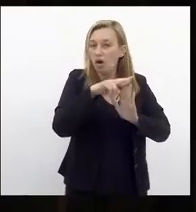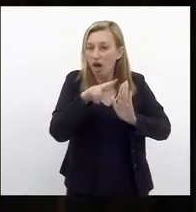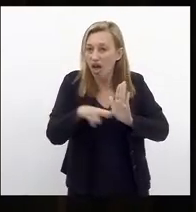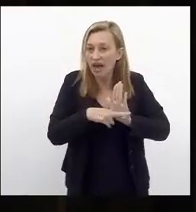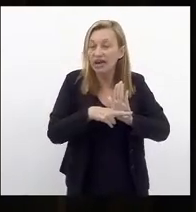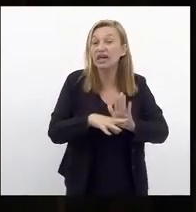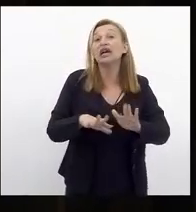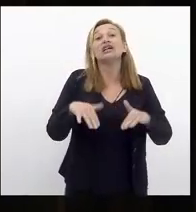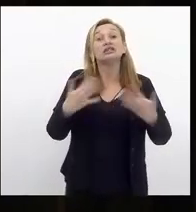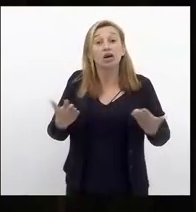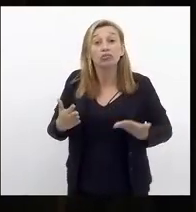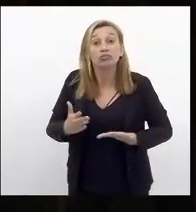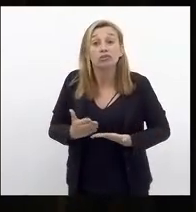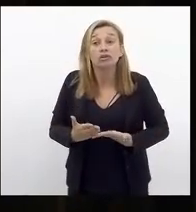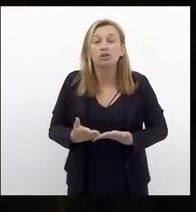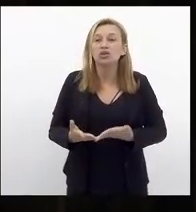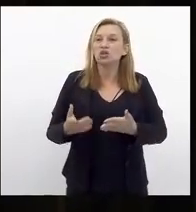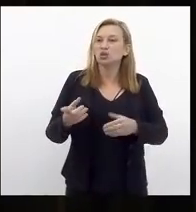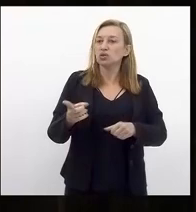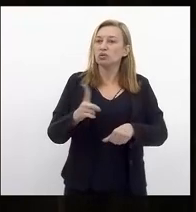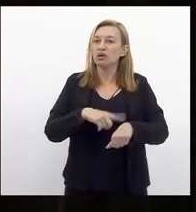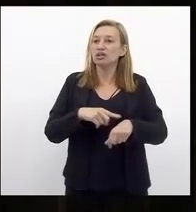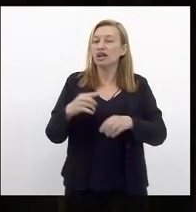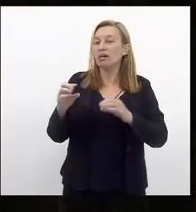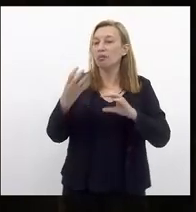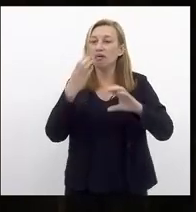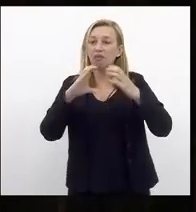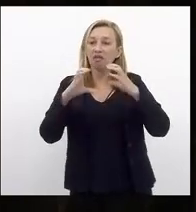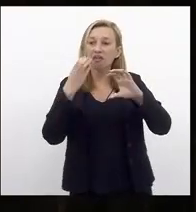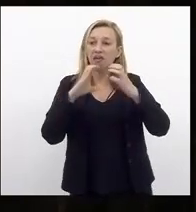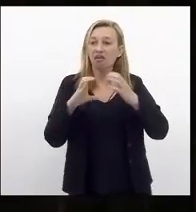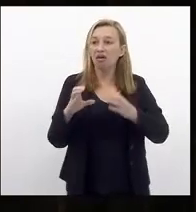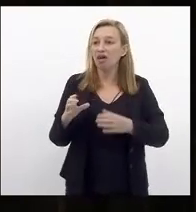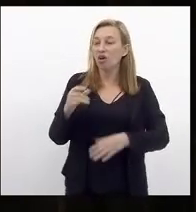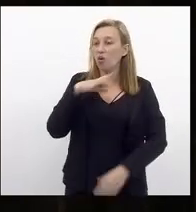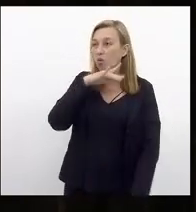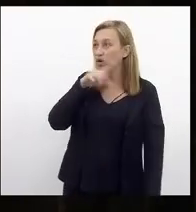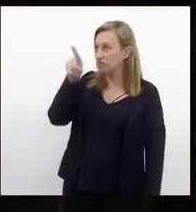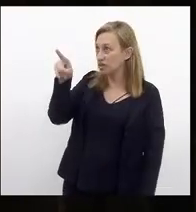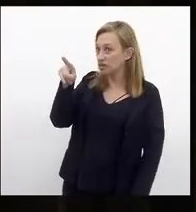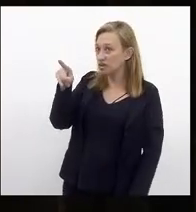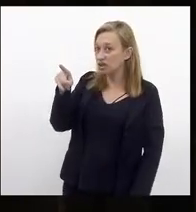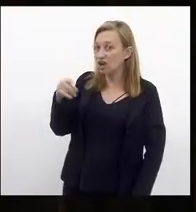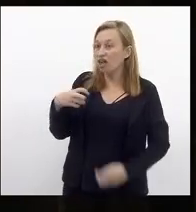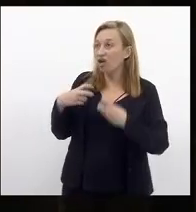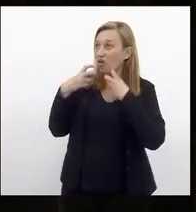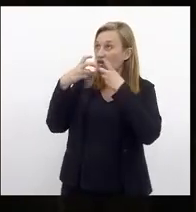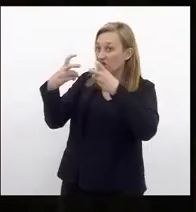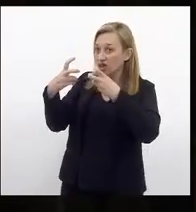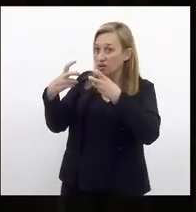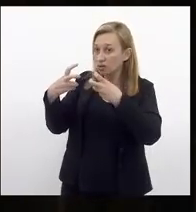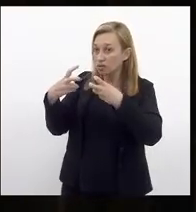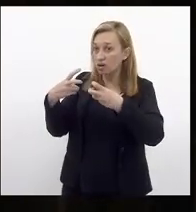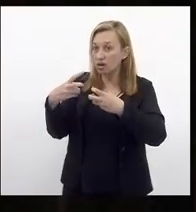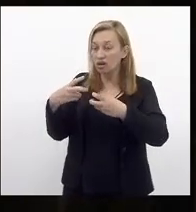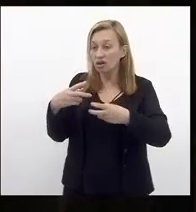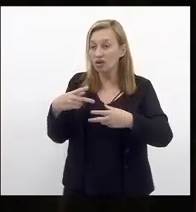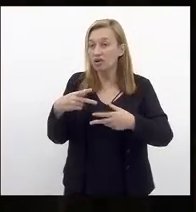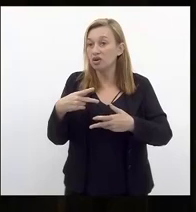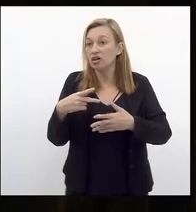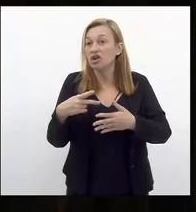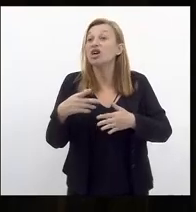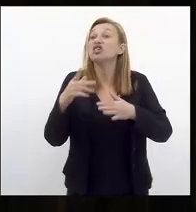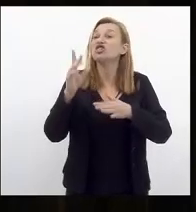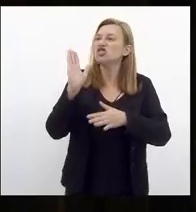e aí no meu da musiquinha inútil de vocês porque o grito é fácil mas já